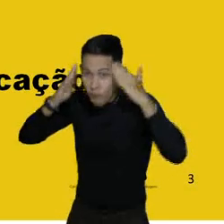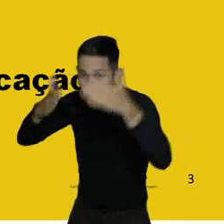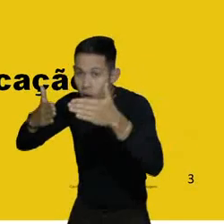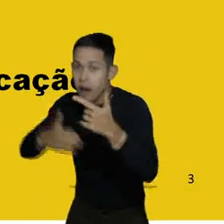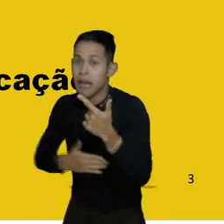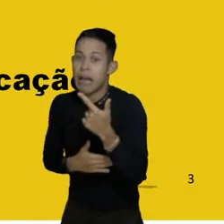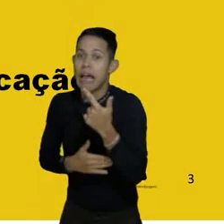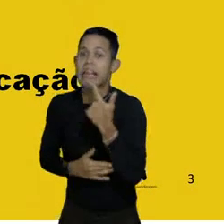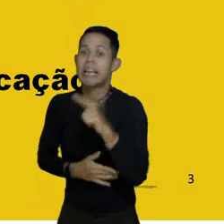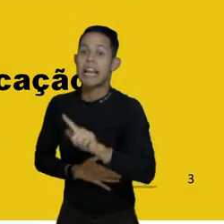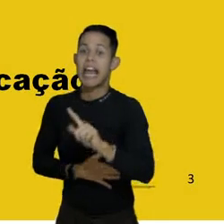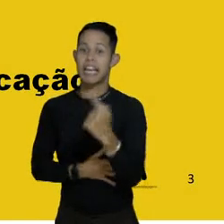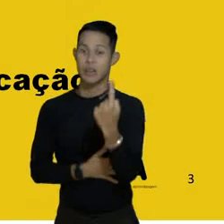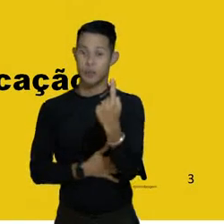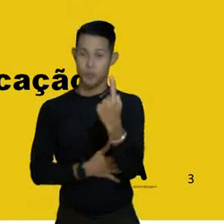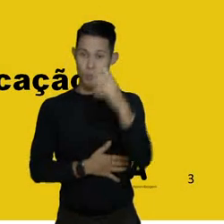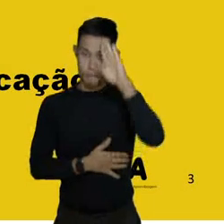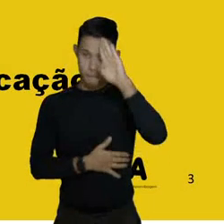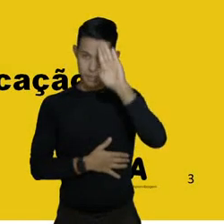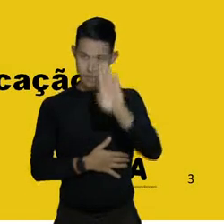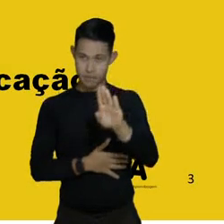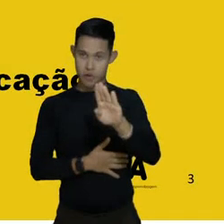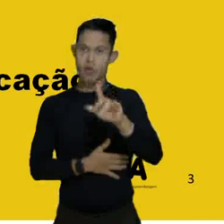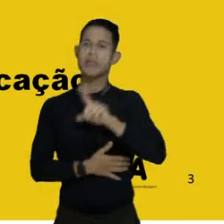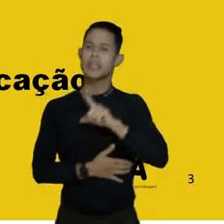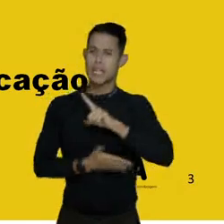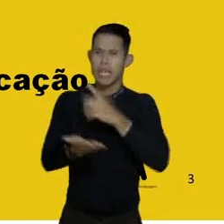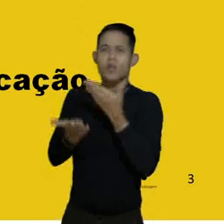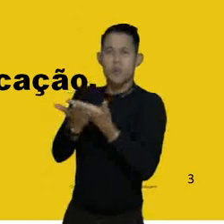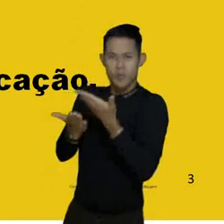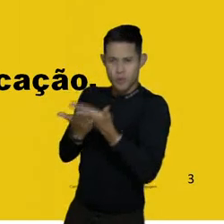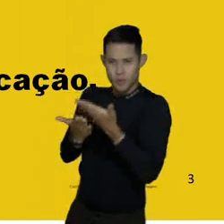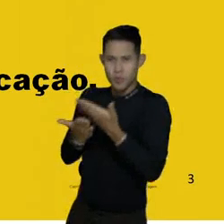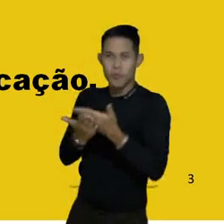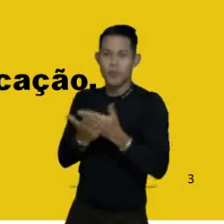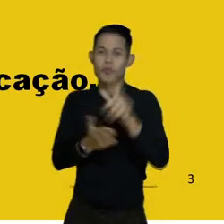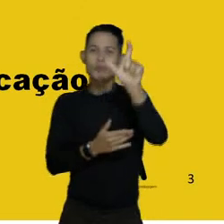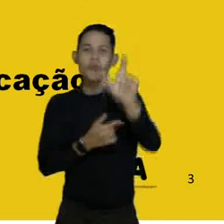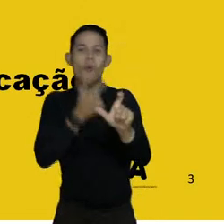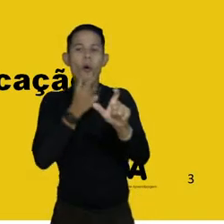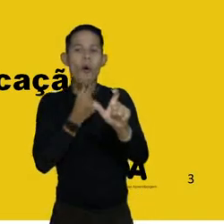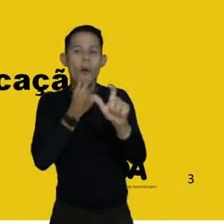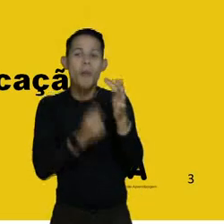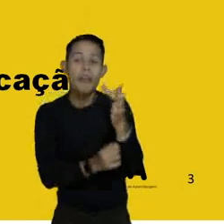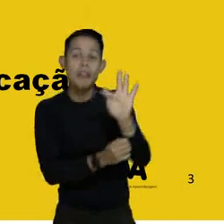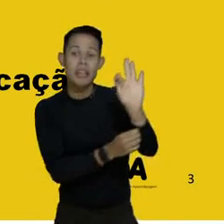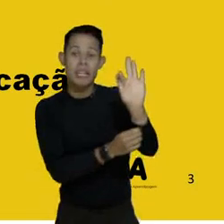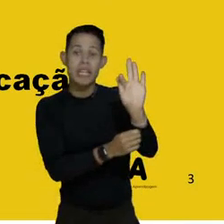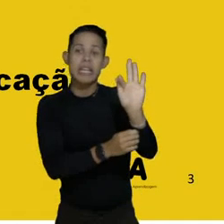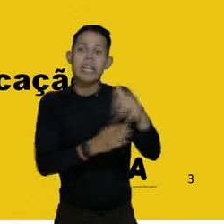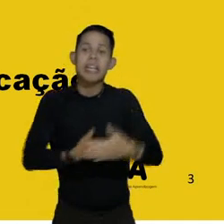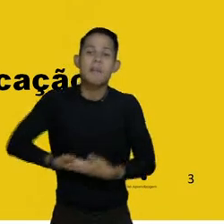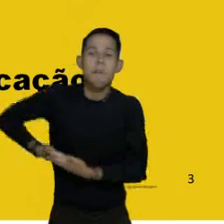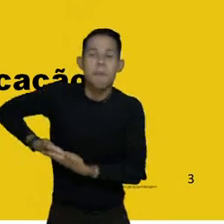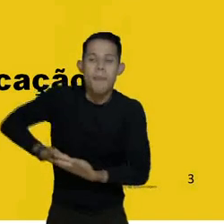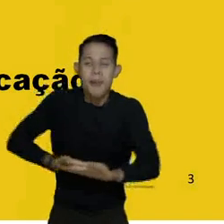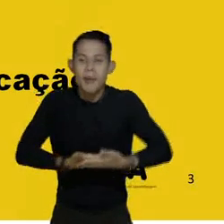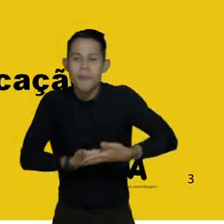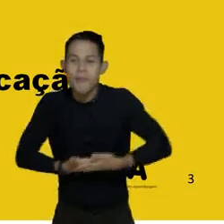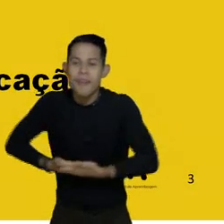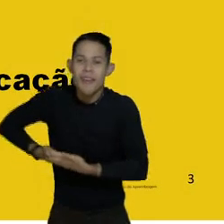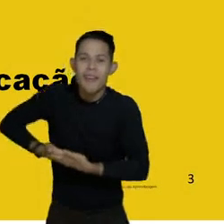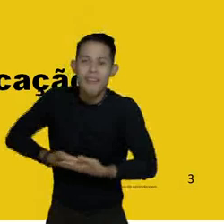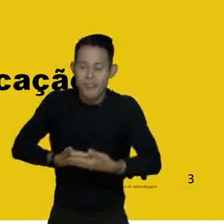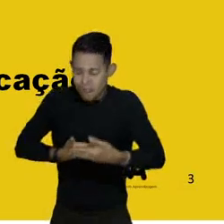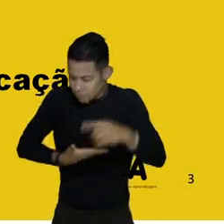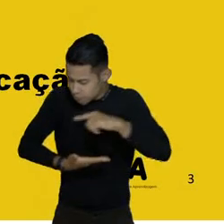recente de um francês o jaqu mel que já na criança no bebezinho Eles já tão encontrando um glitch assim um